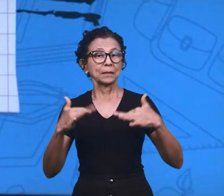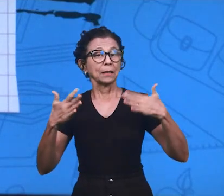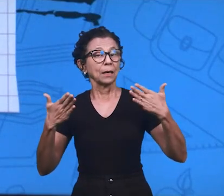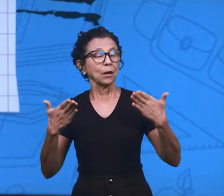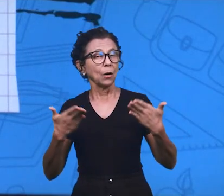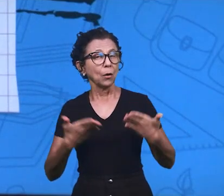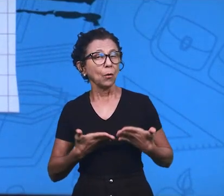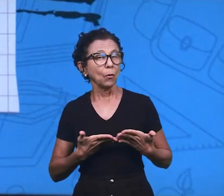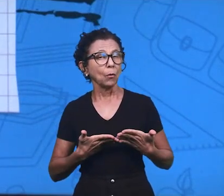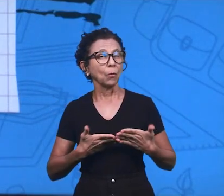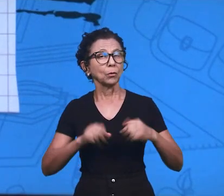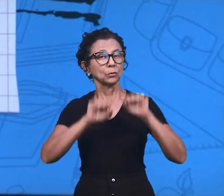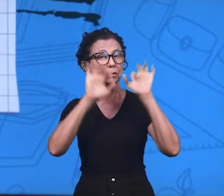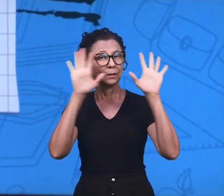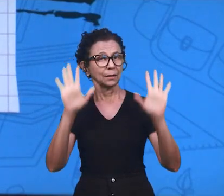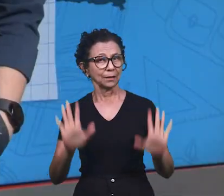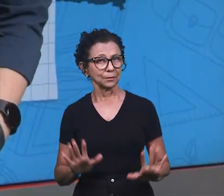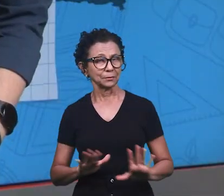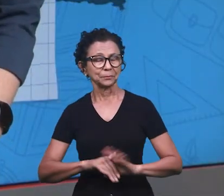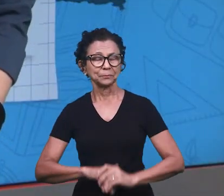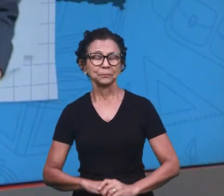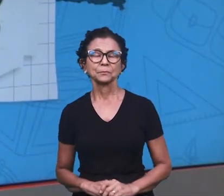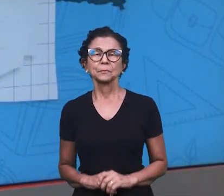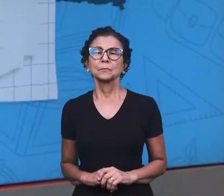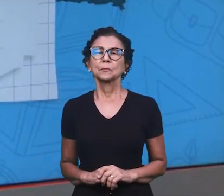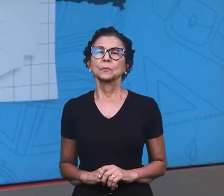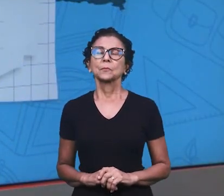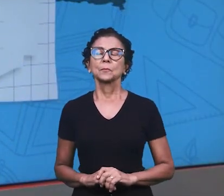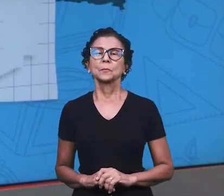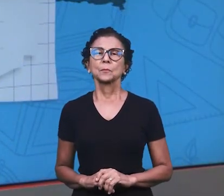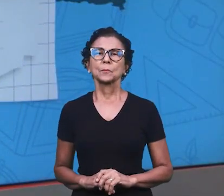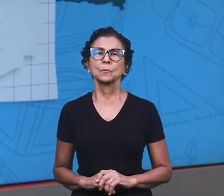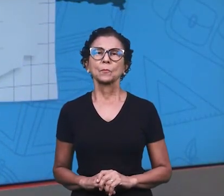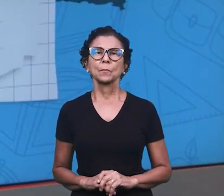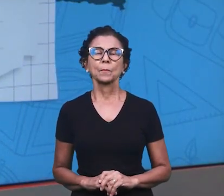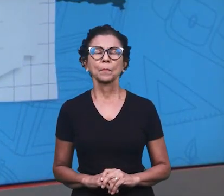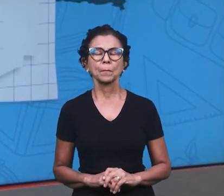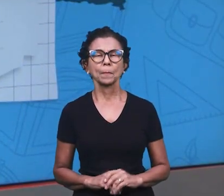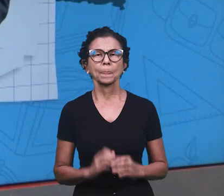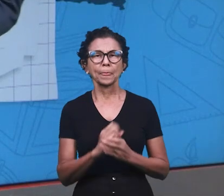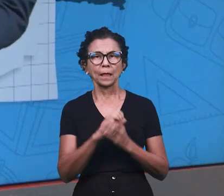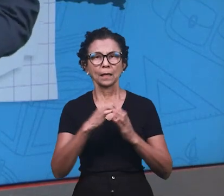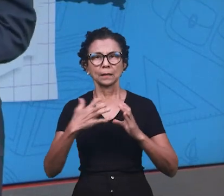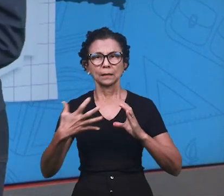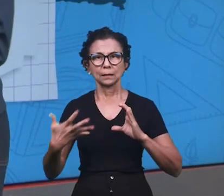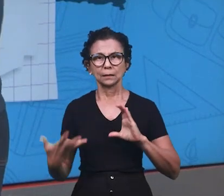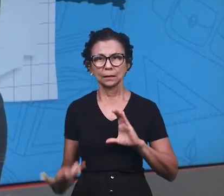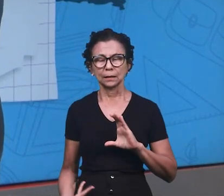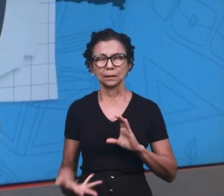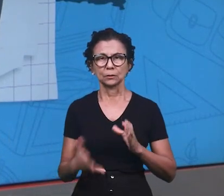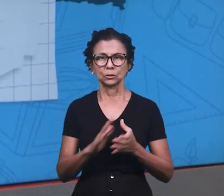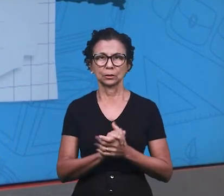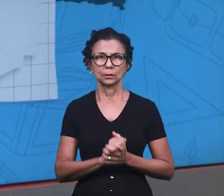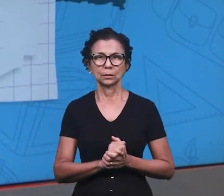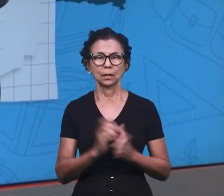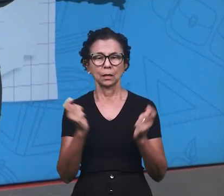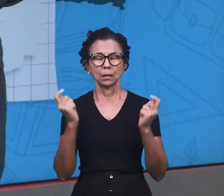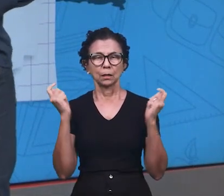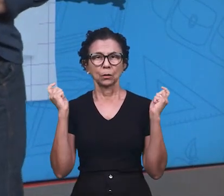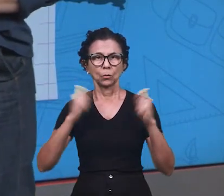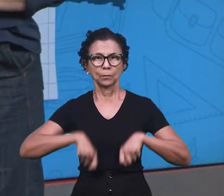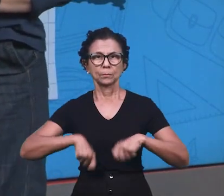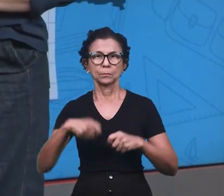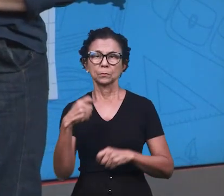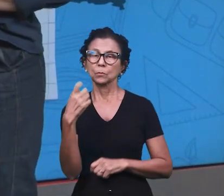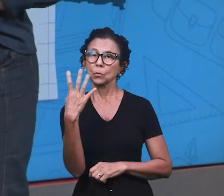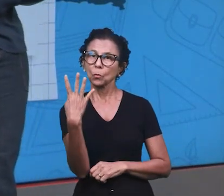esclarecer um pouco esse aspecto para você. Vamos avaliar agora os aspectos, né, dessa correção da competência 4. Como você já